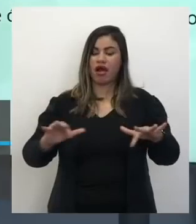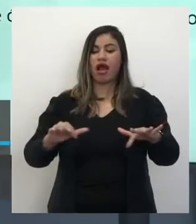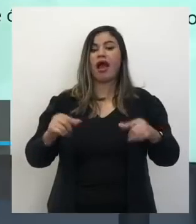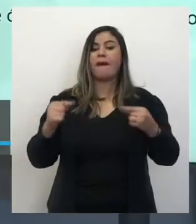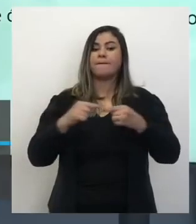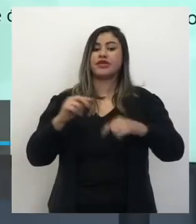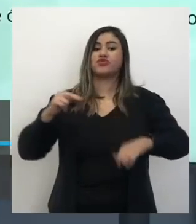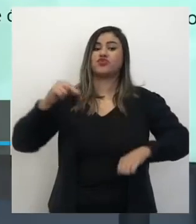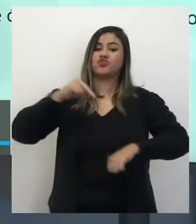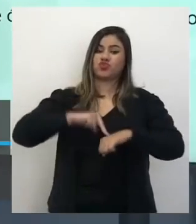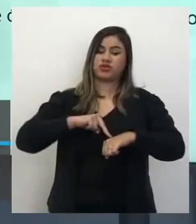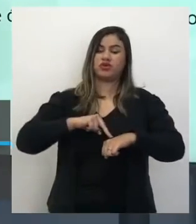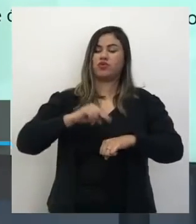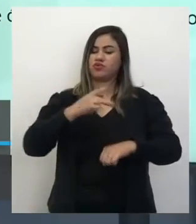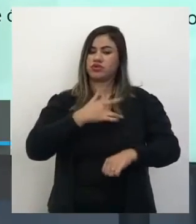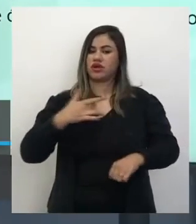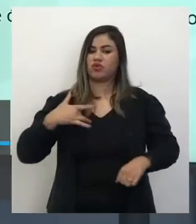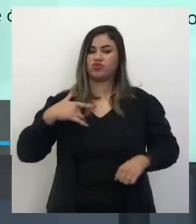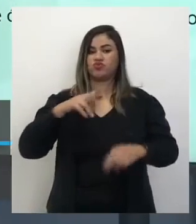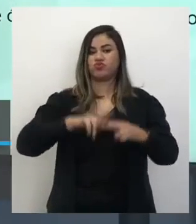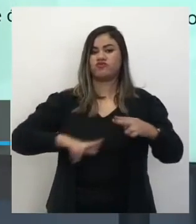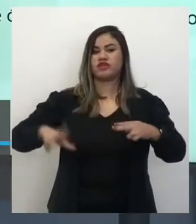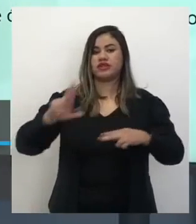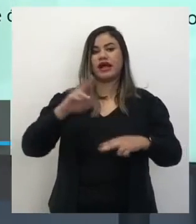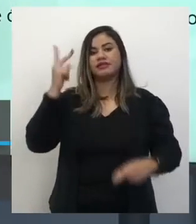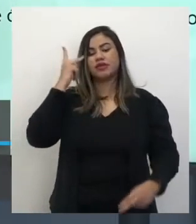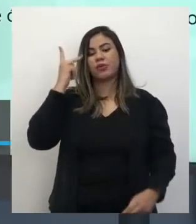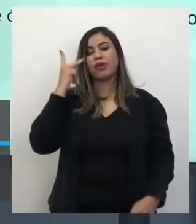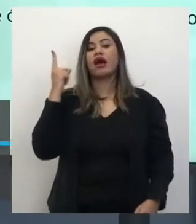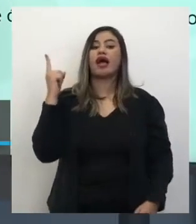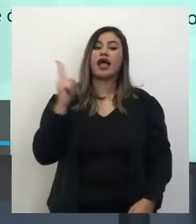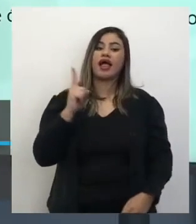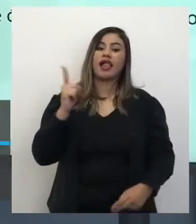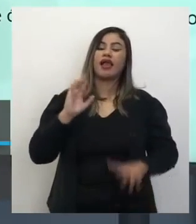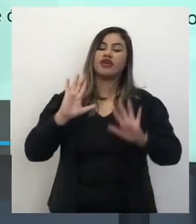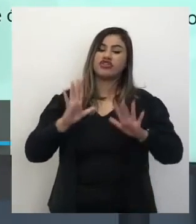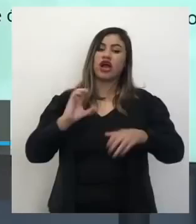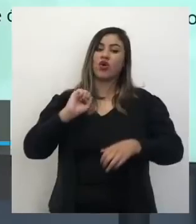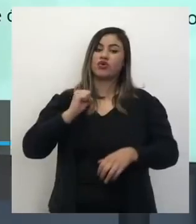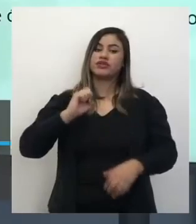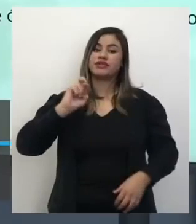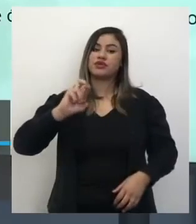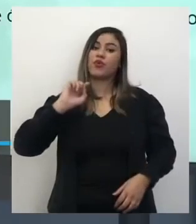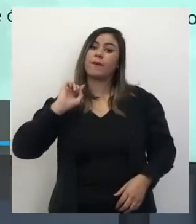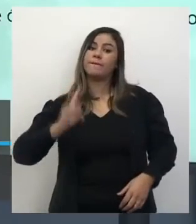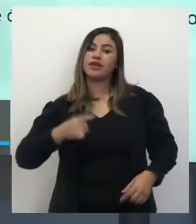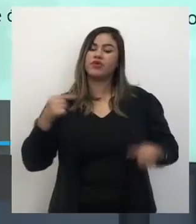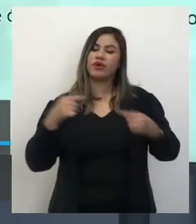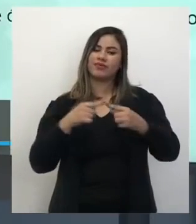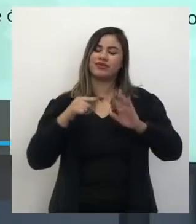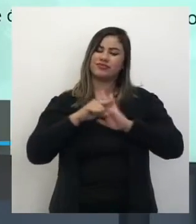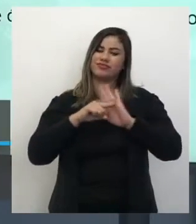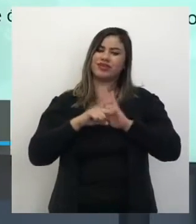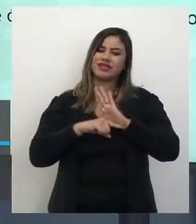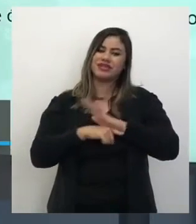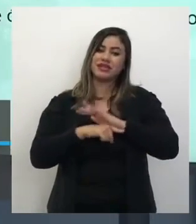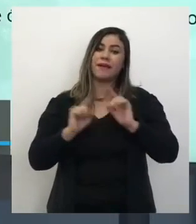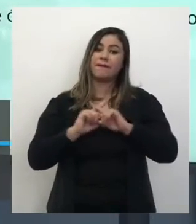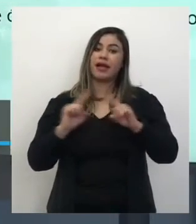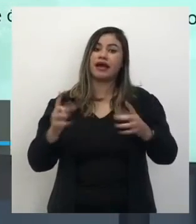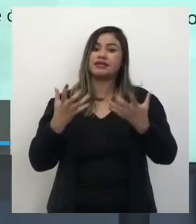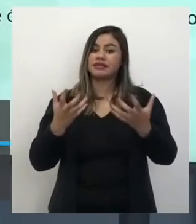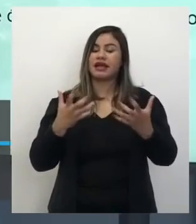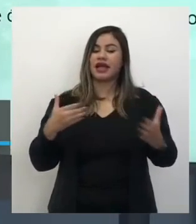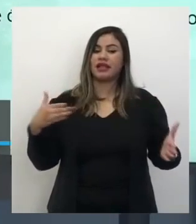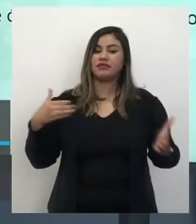da Universidade de São Paulo. Então, ela já tem 85 mil brasileiros participando dessa pesquisa, mas eles querem